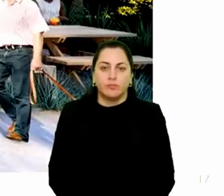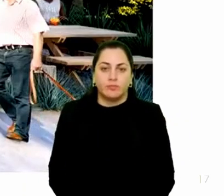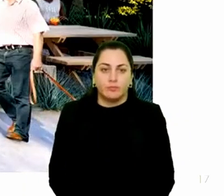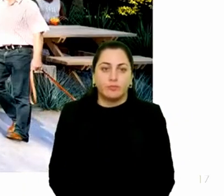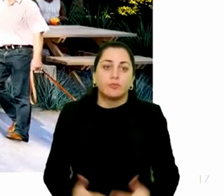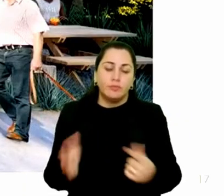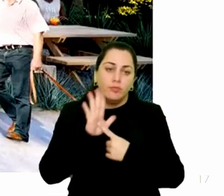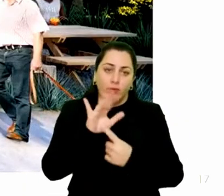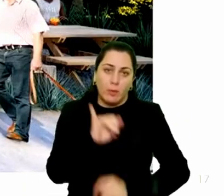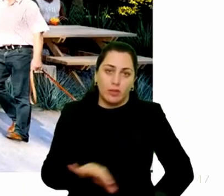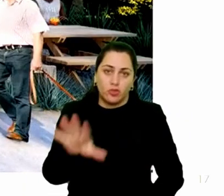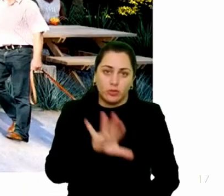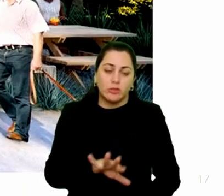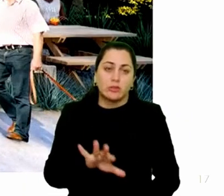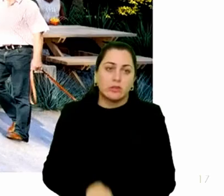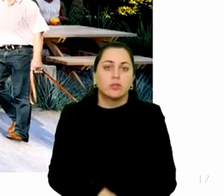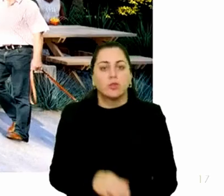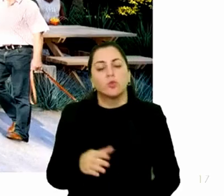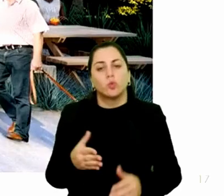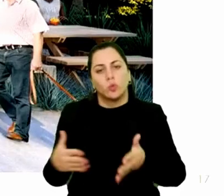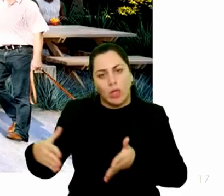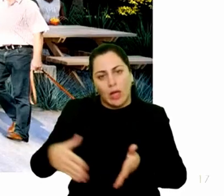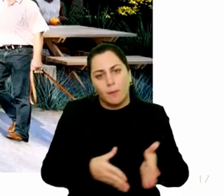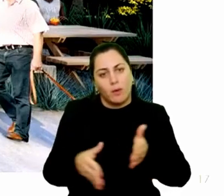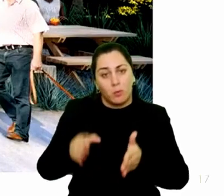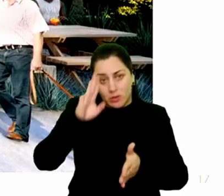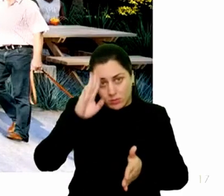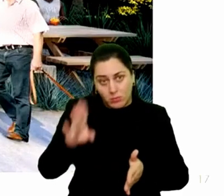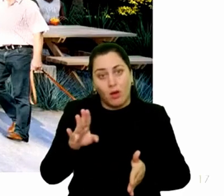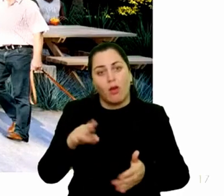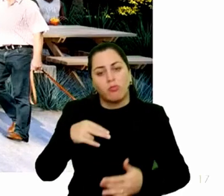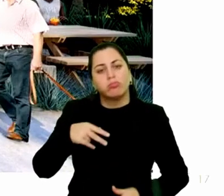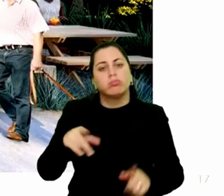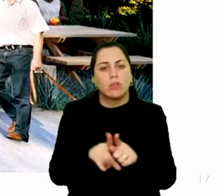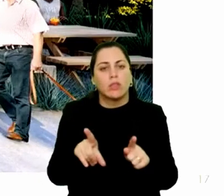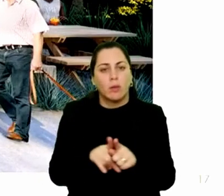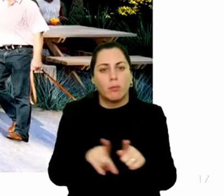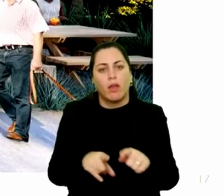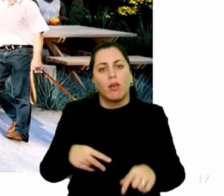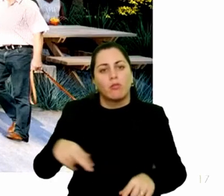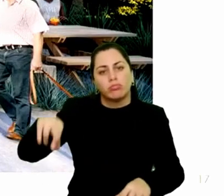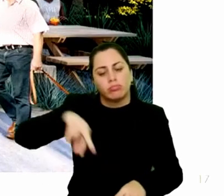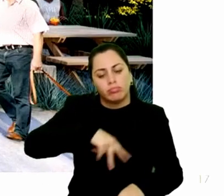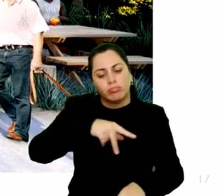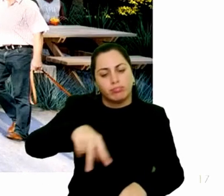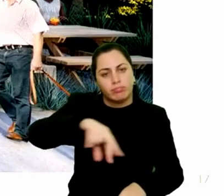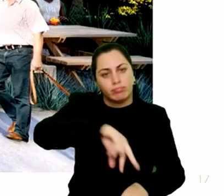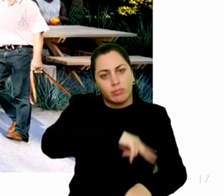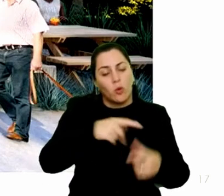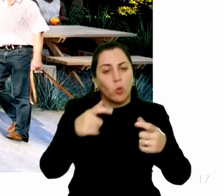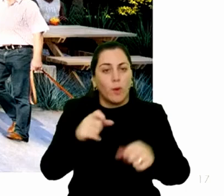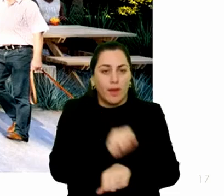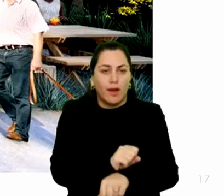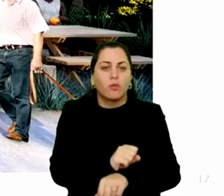Então, aí é uma das imagens do percurso principal, em rampa, e, como eu falei, tem um ponto de parada ali com